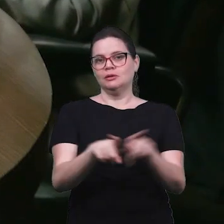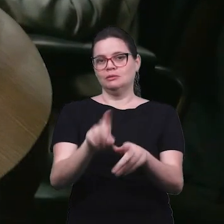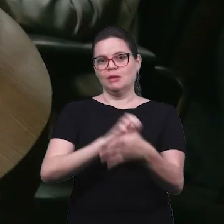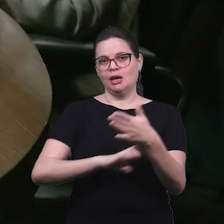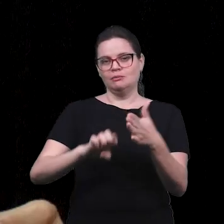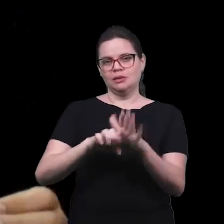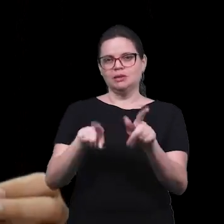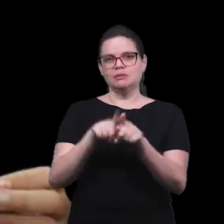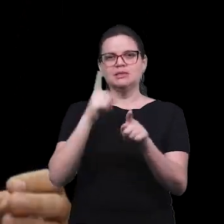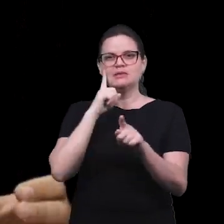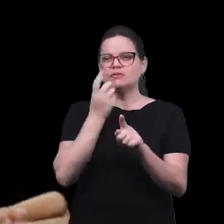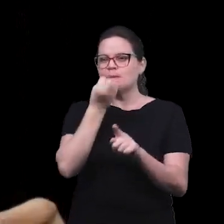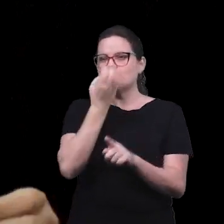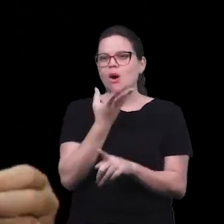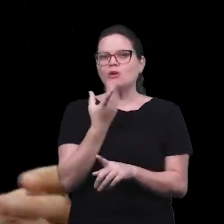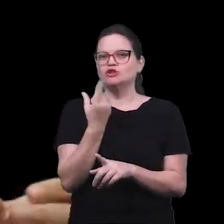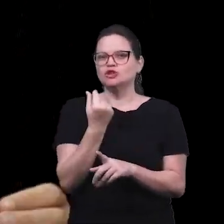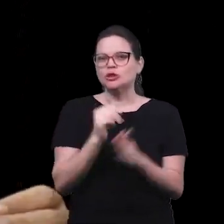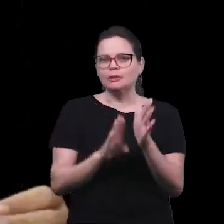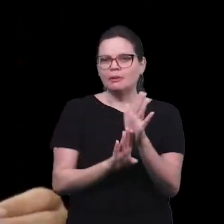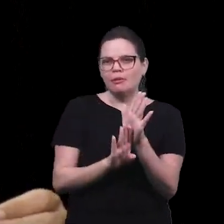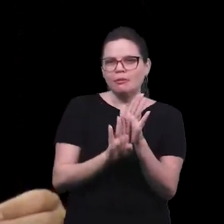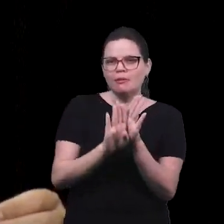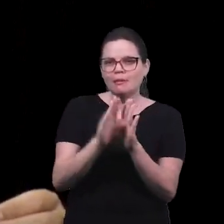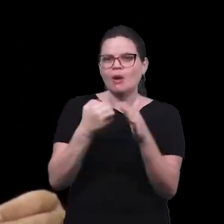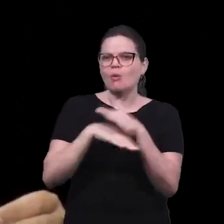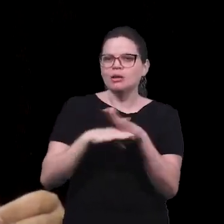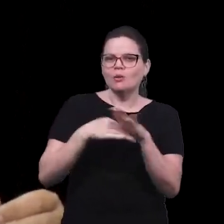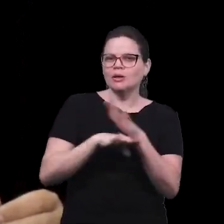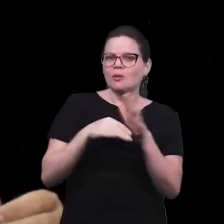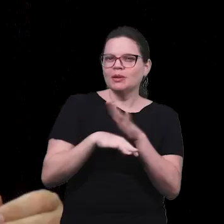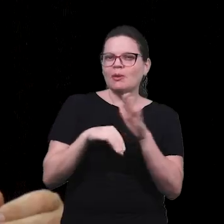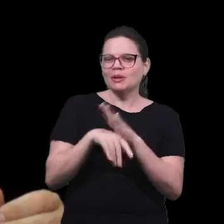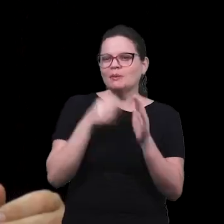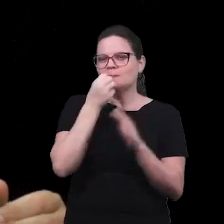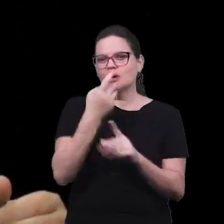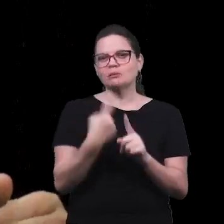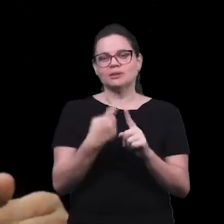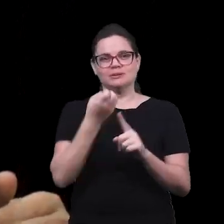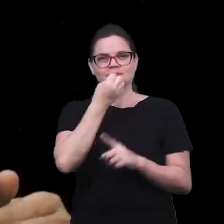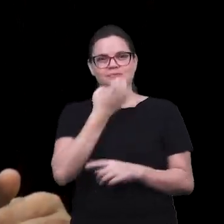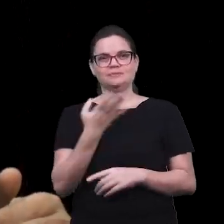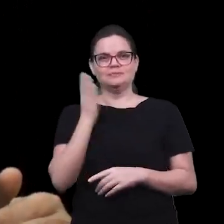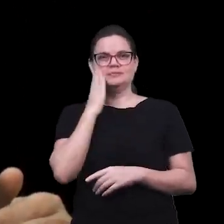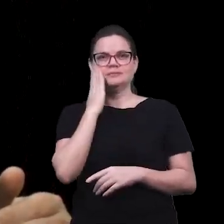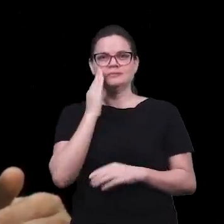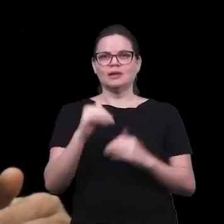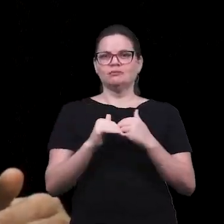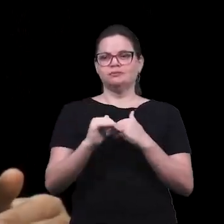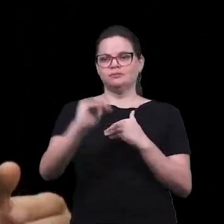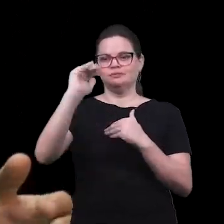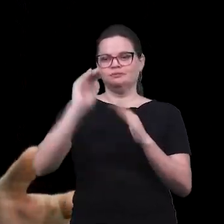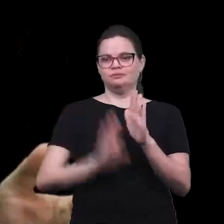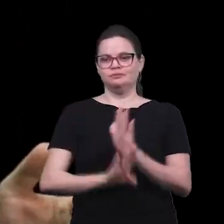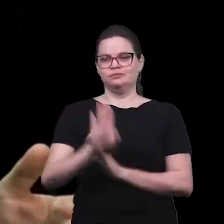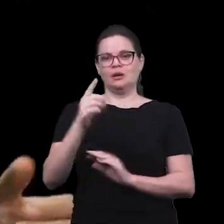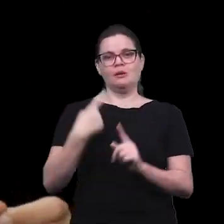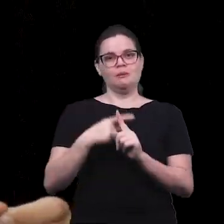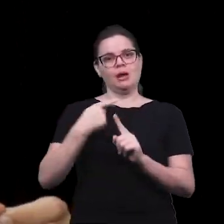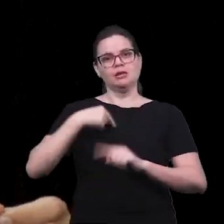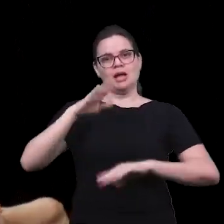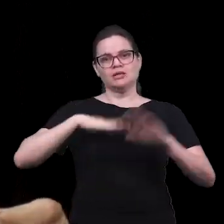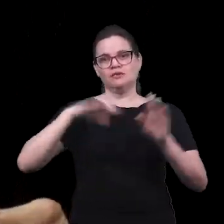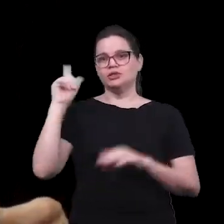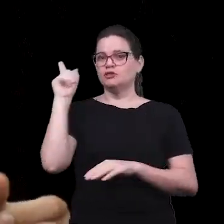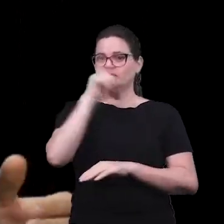É lógico que nós pedimos ao Senhor, nós trabalhamos para que haja somente um momento próspero, Isso. mas o momento